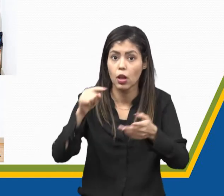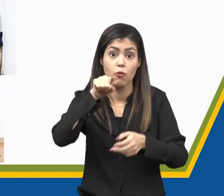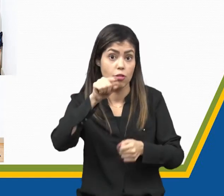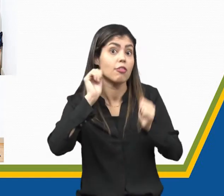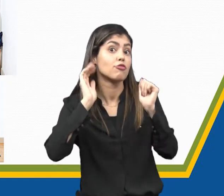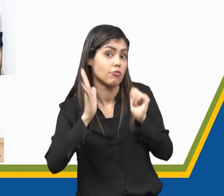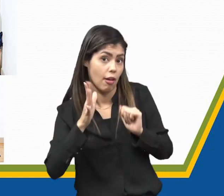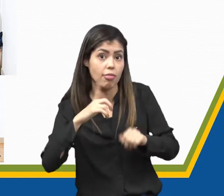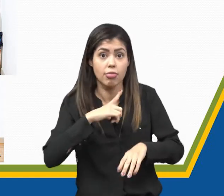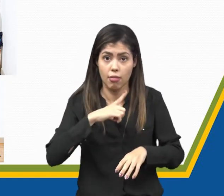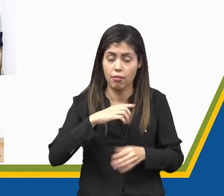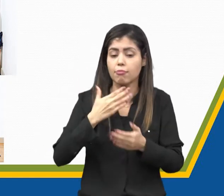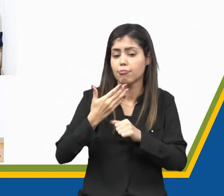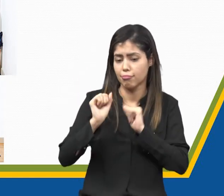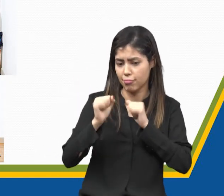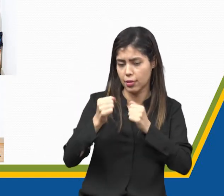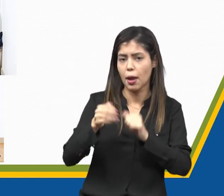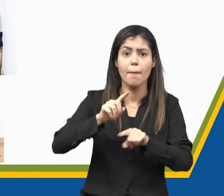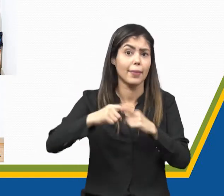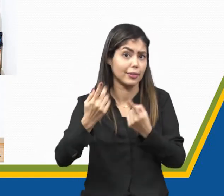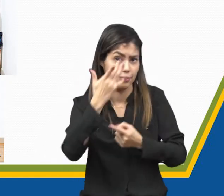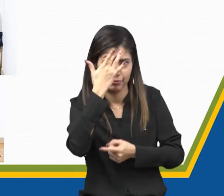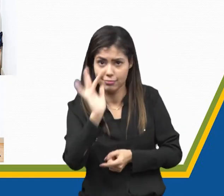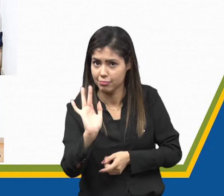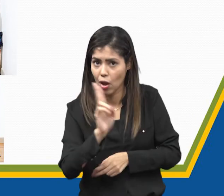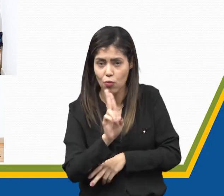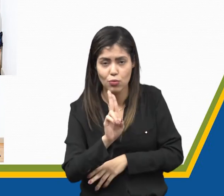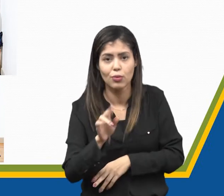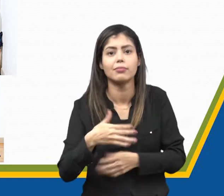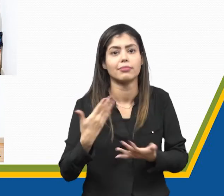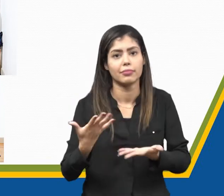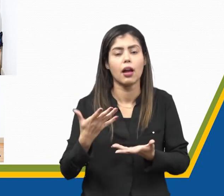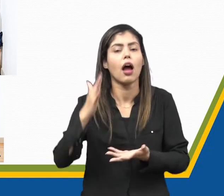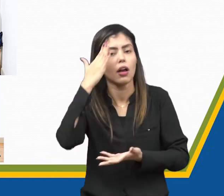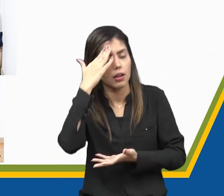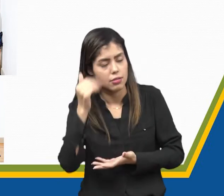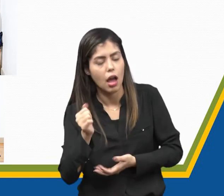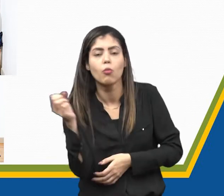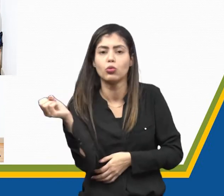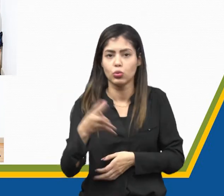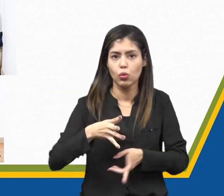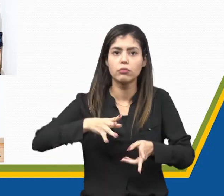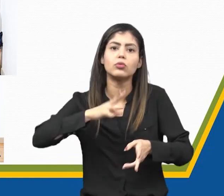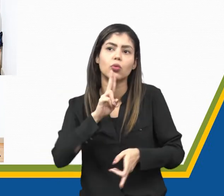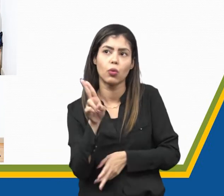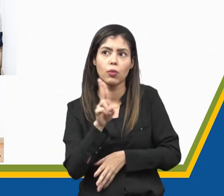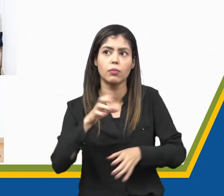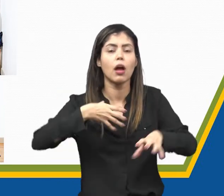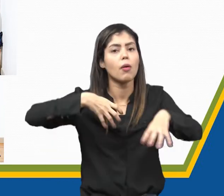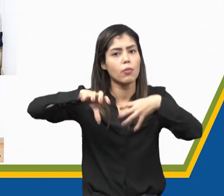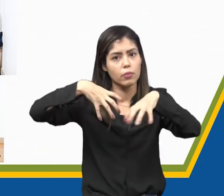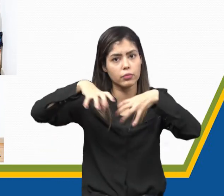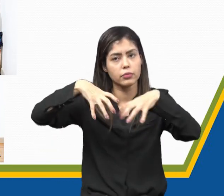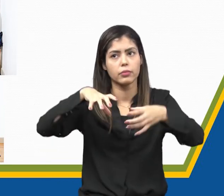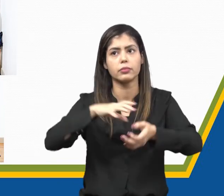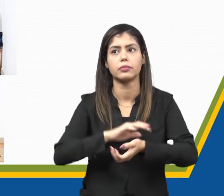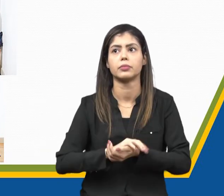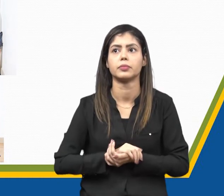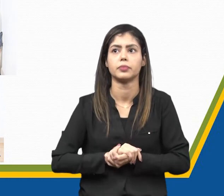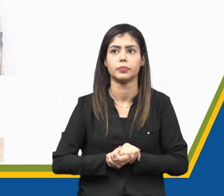até exercitasse, mas não sabia que tinha esse nome, né? Pois agora você já sabe, uma terminologia nova, um conhecimento novo para você. Mobilidade.